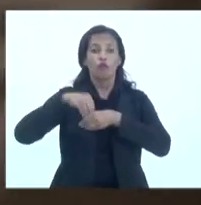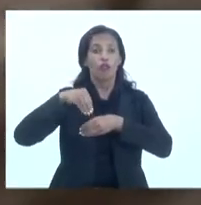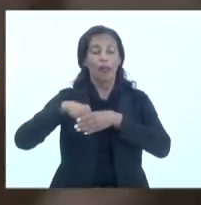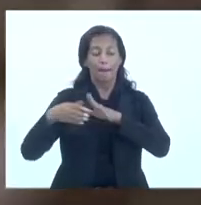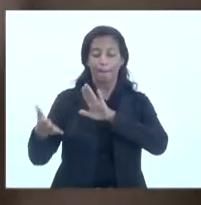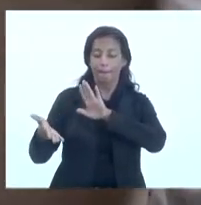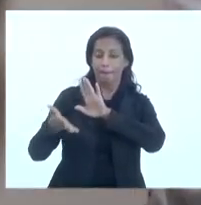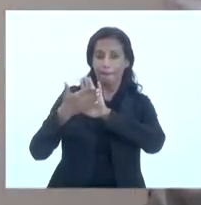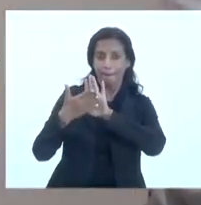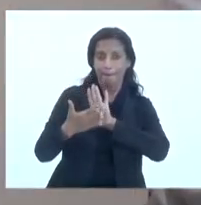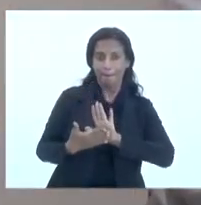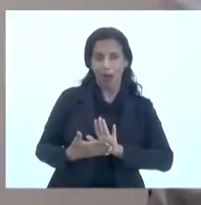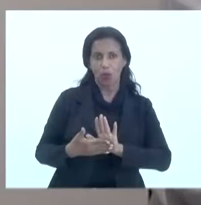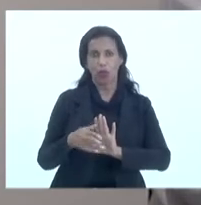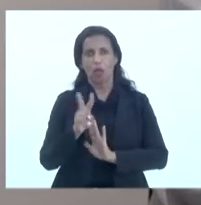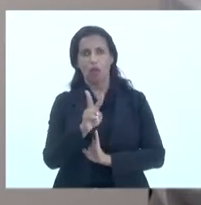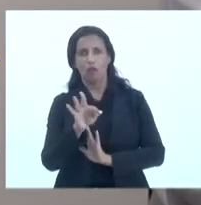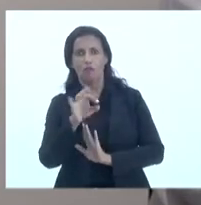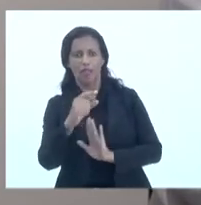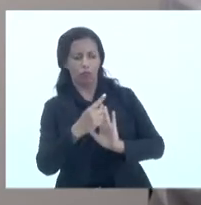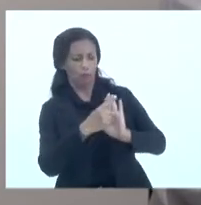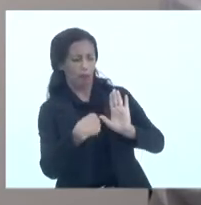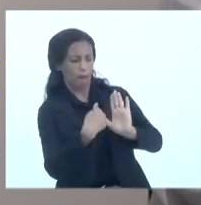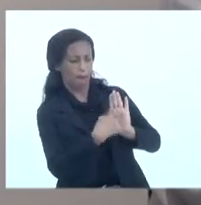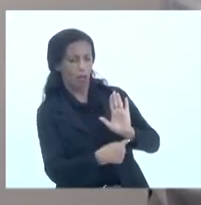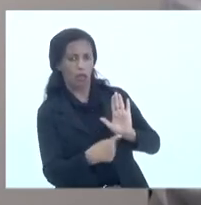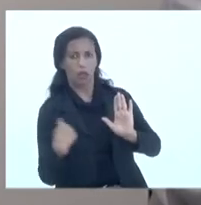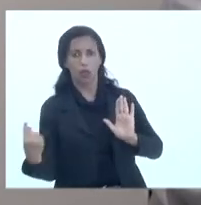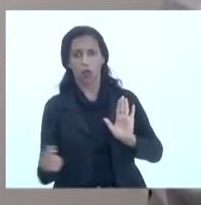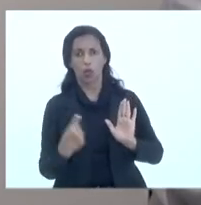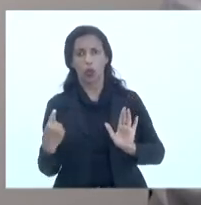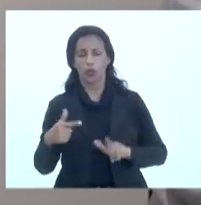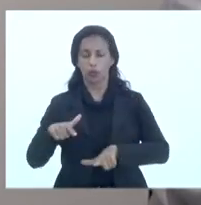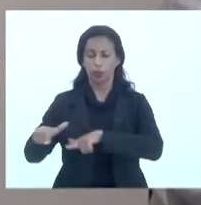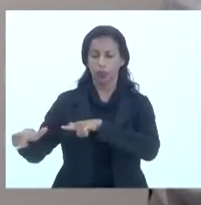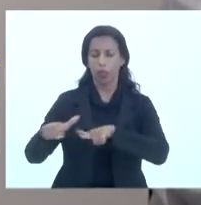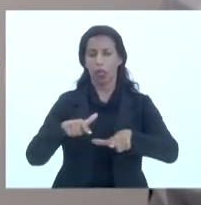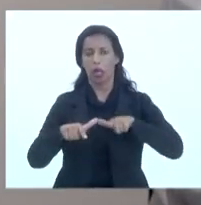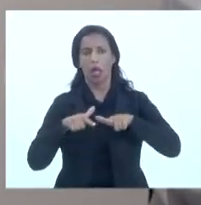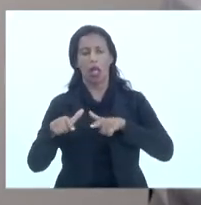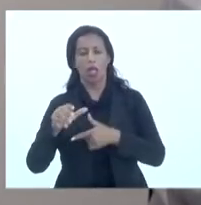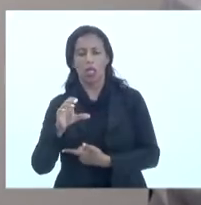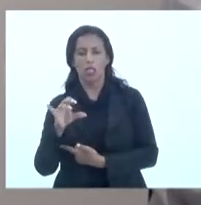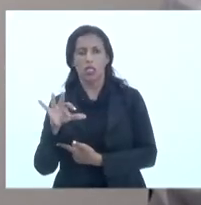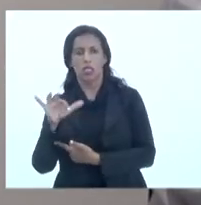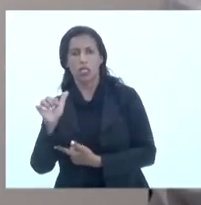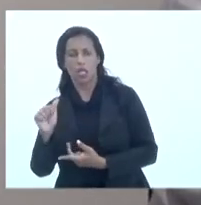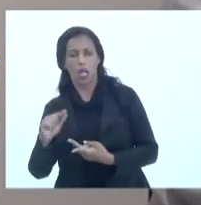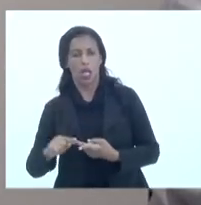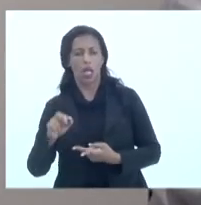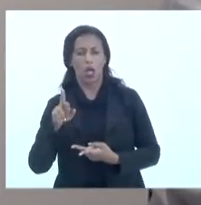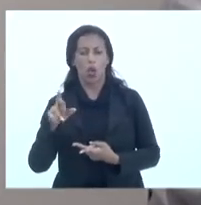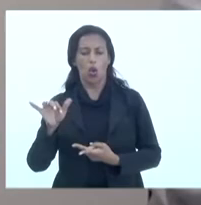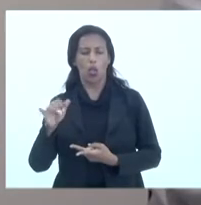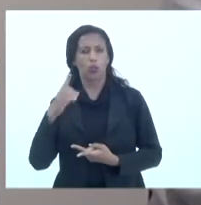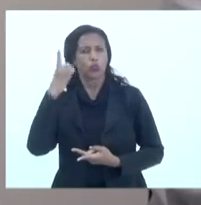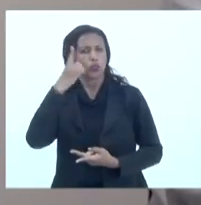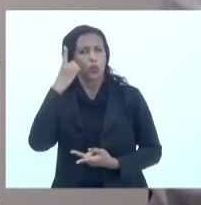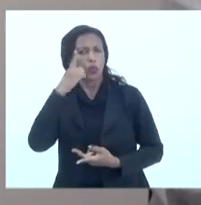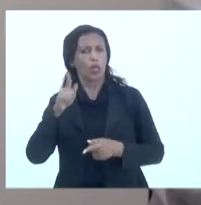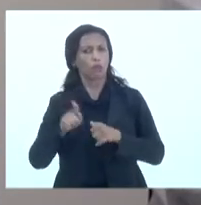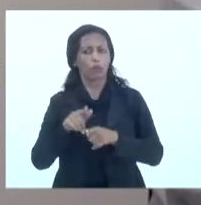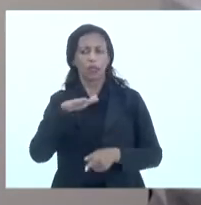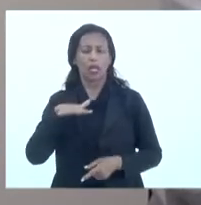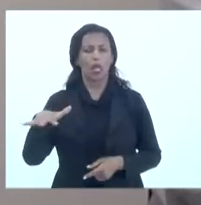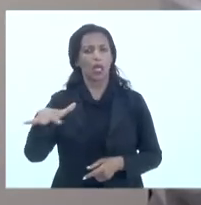e eu já estou trabalhando juntamente com o Marcelo, com a Anquieta, com a Célia, com os deputados também da região,